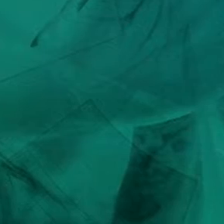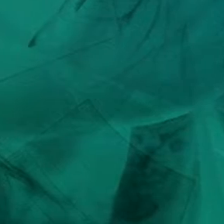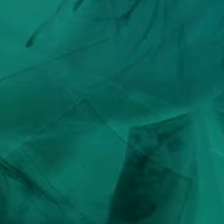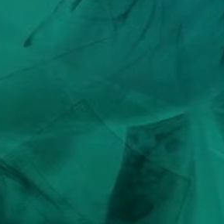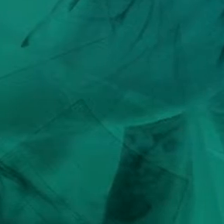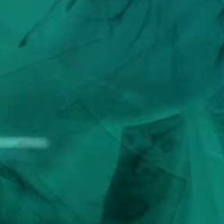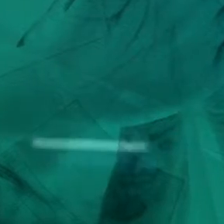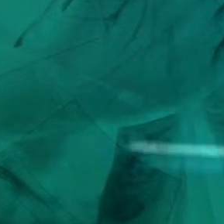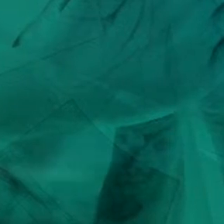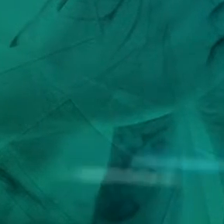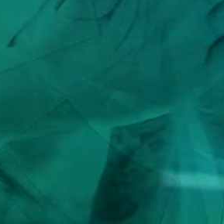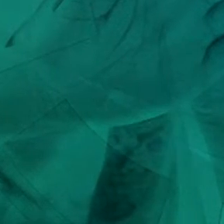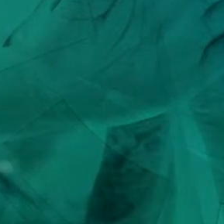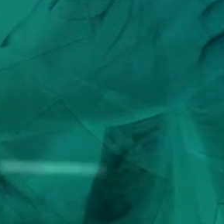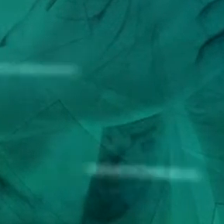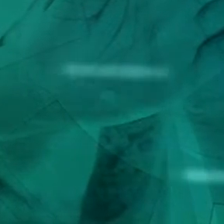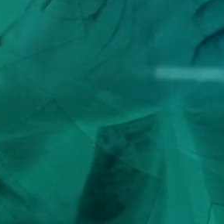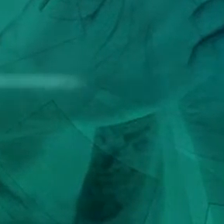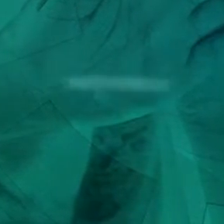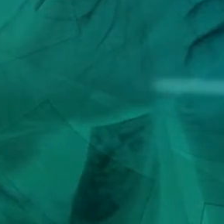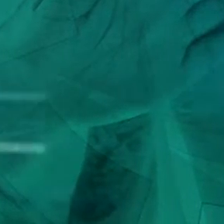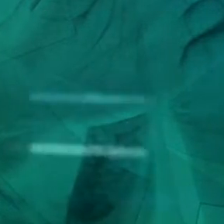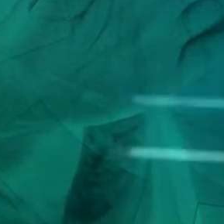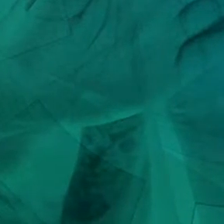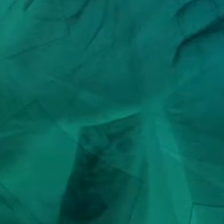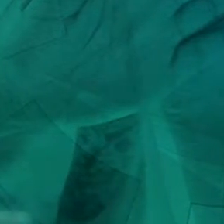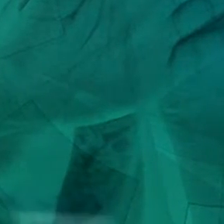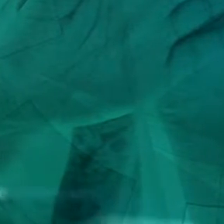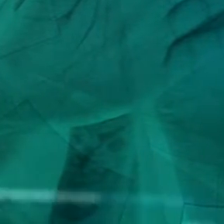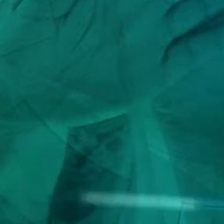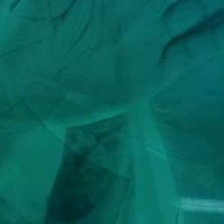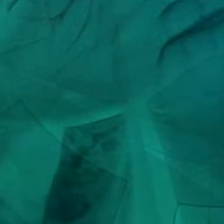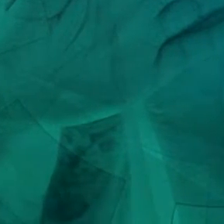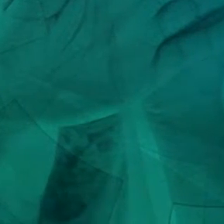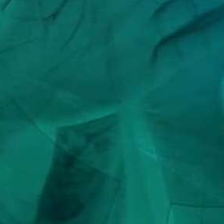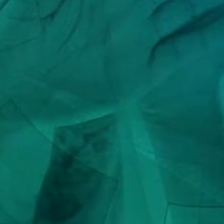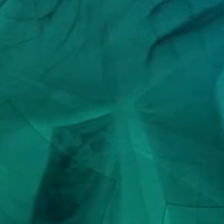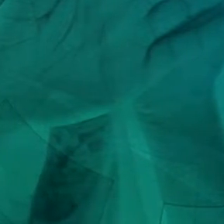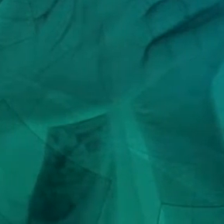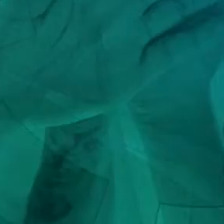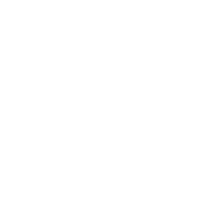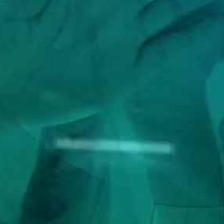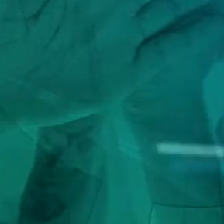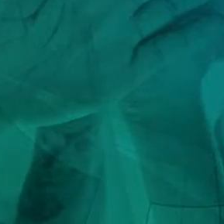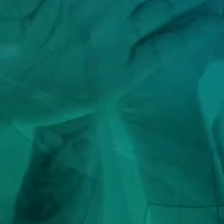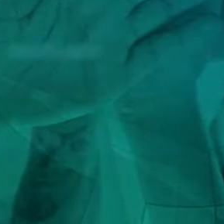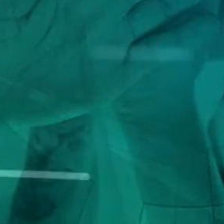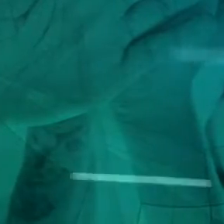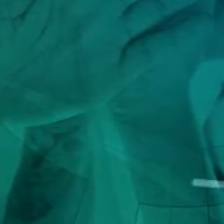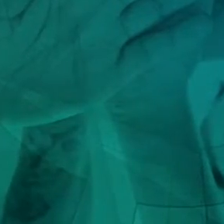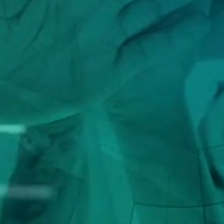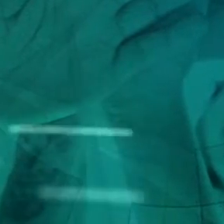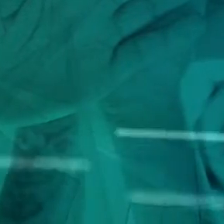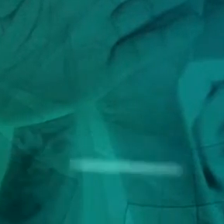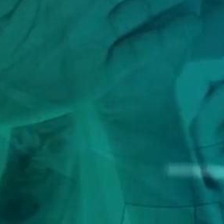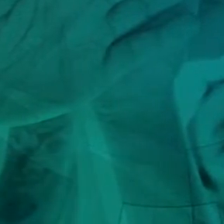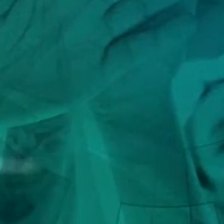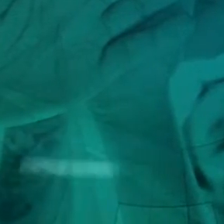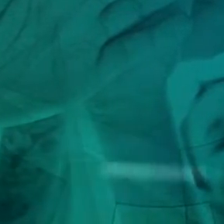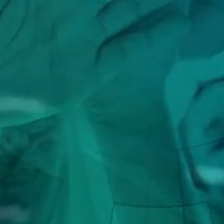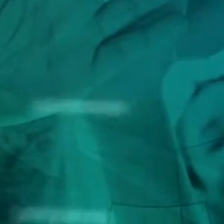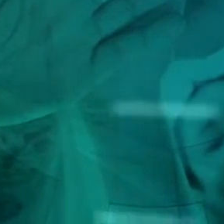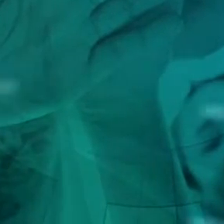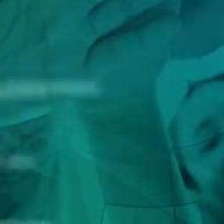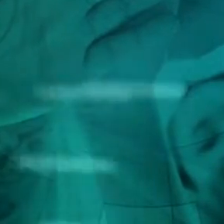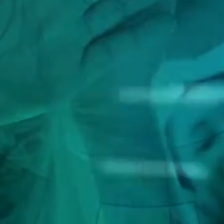Cura Interior. Curados para amar. Espiritualidade e saúde mental. De 10 a 12 de outubro na